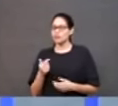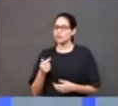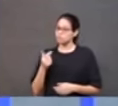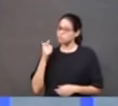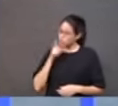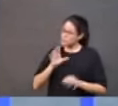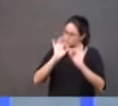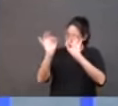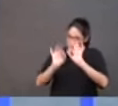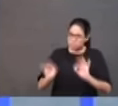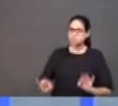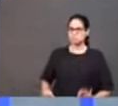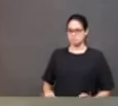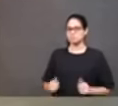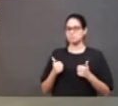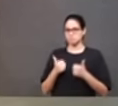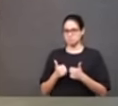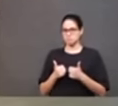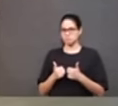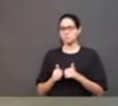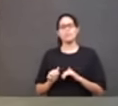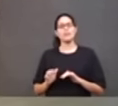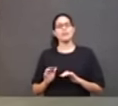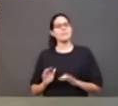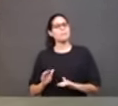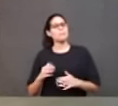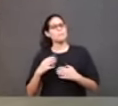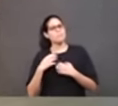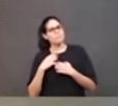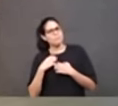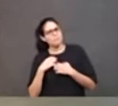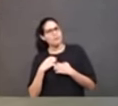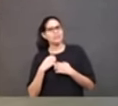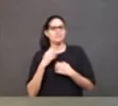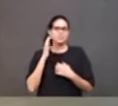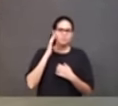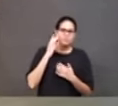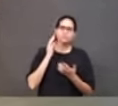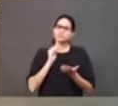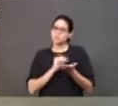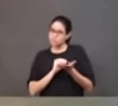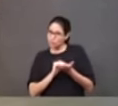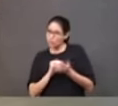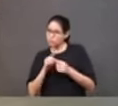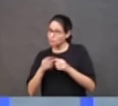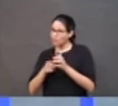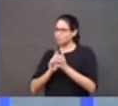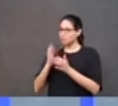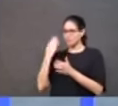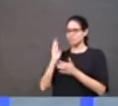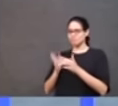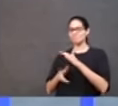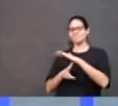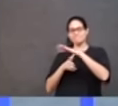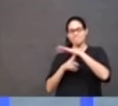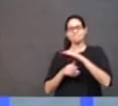desse planejamento. Entretanto, o que eu senti falta em relação a uma experiência anterior de planejamento foi